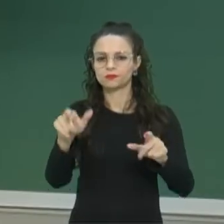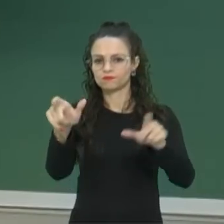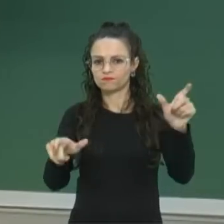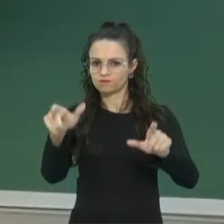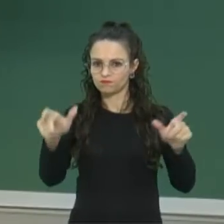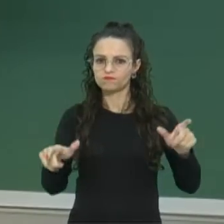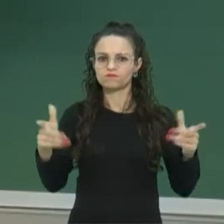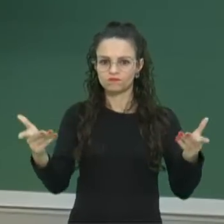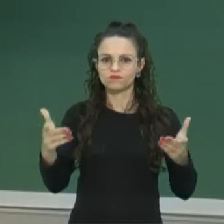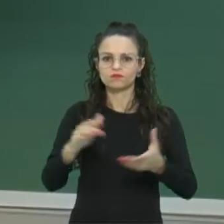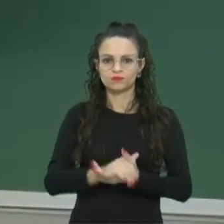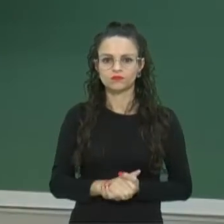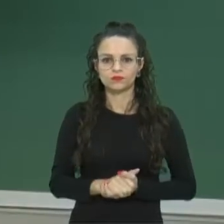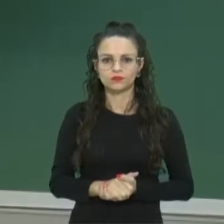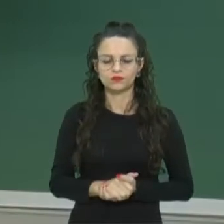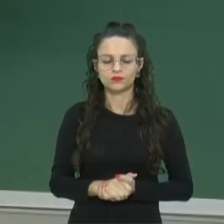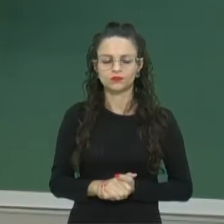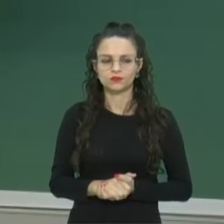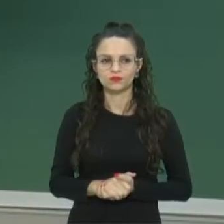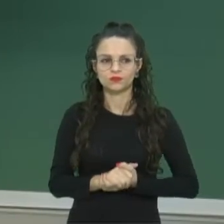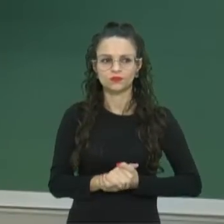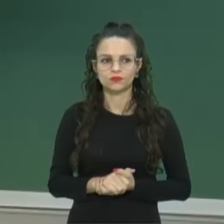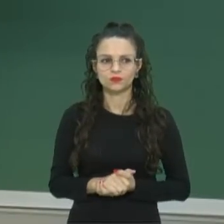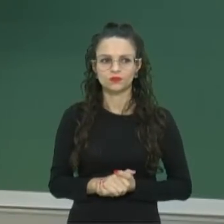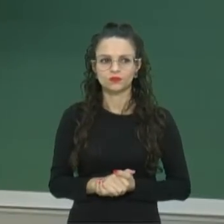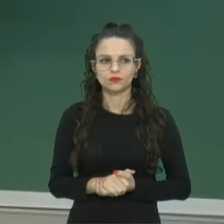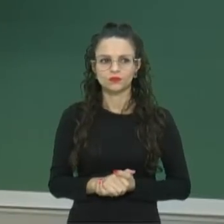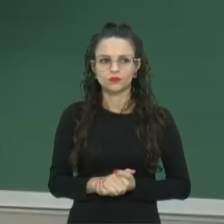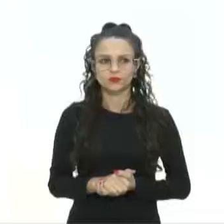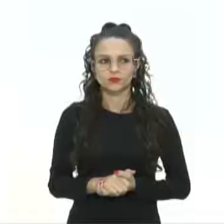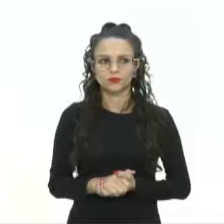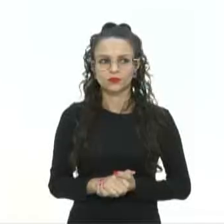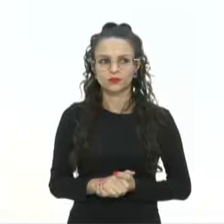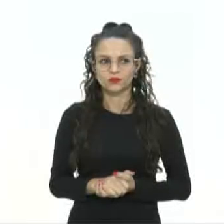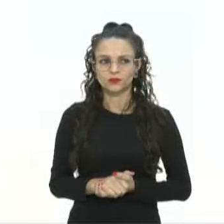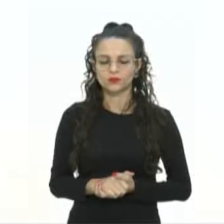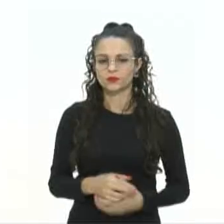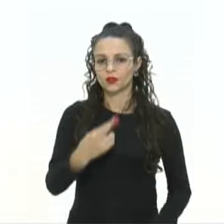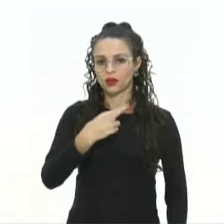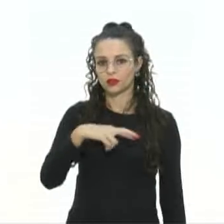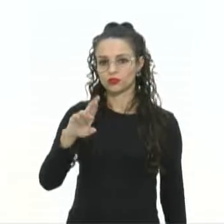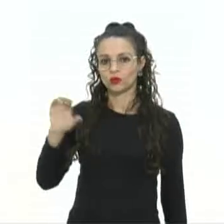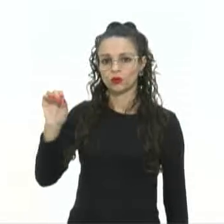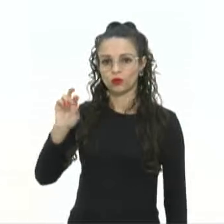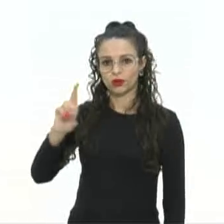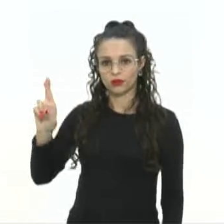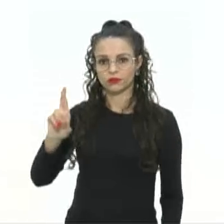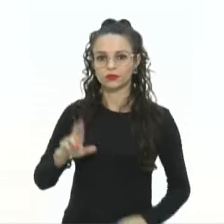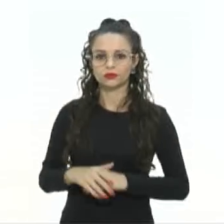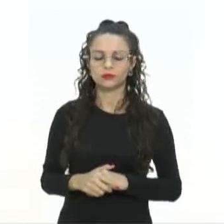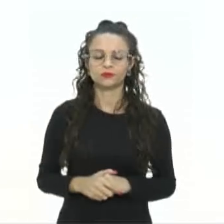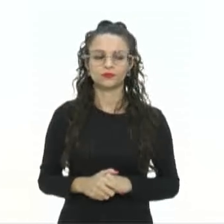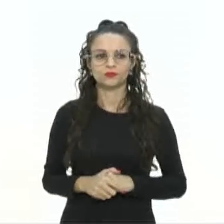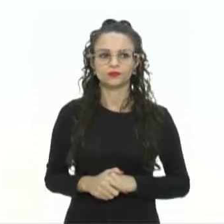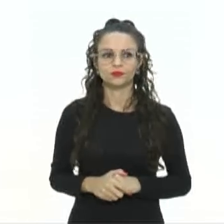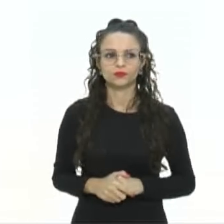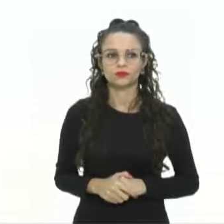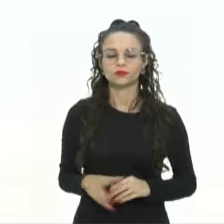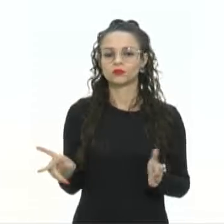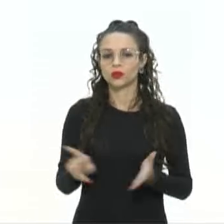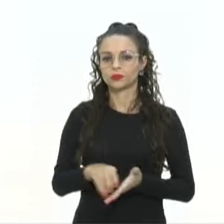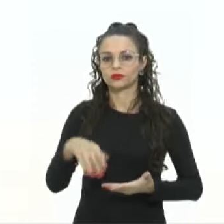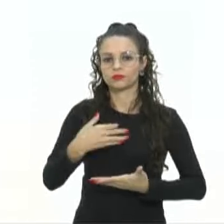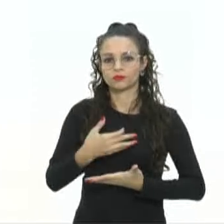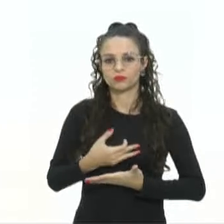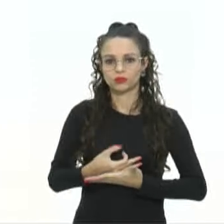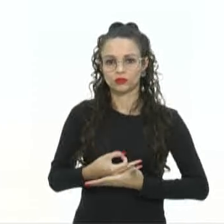que manifestam ali as suas entidades. Né? Na matriz oriental do budismo,